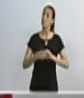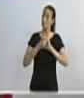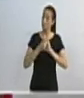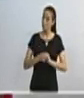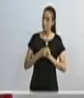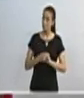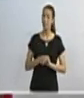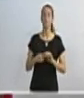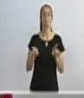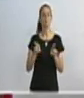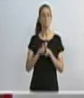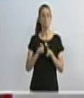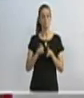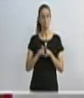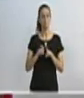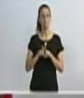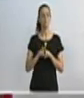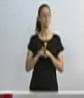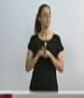Cumprimento os